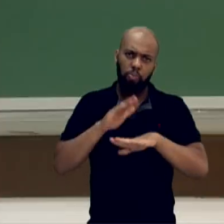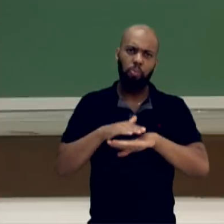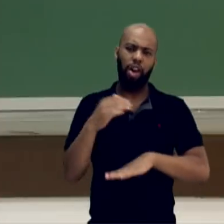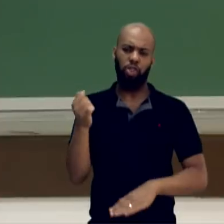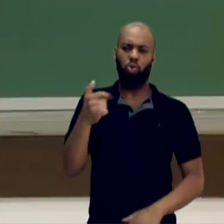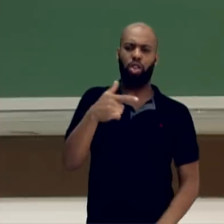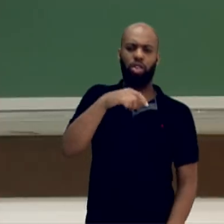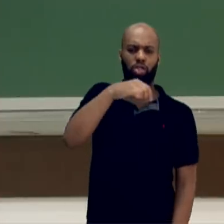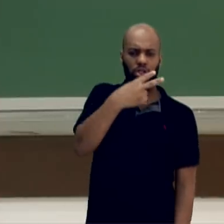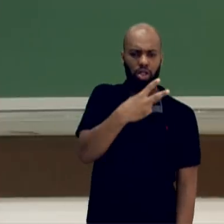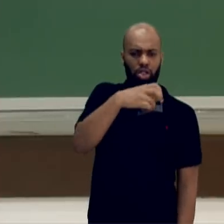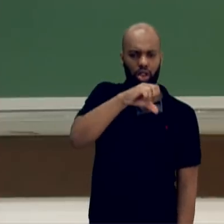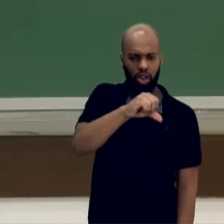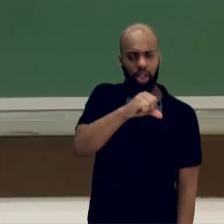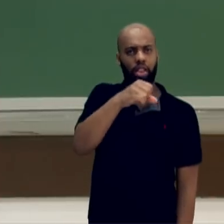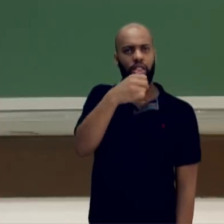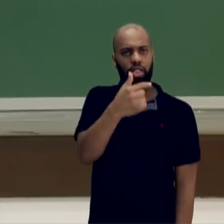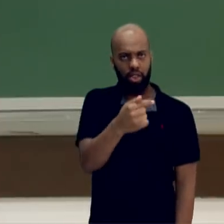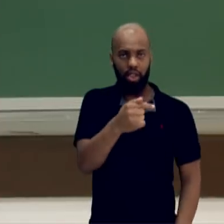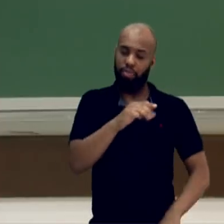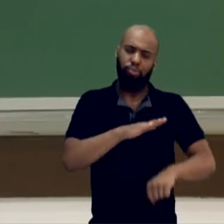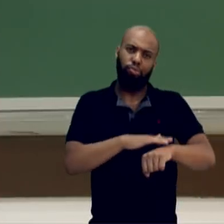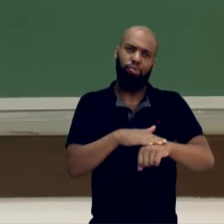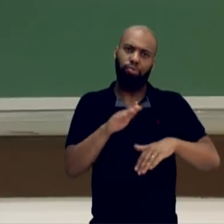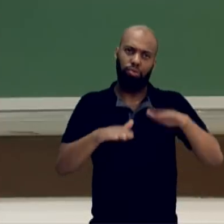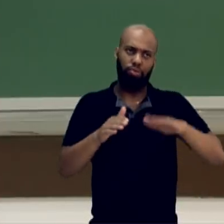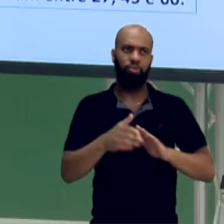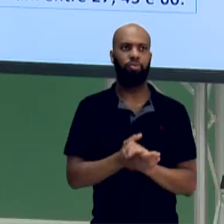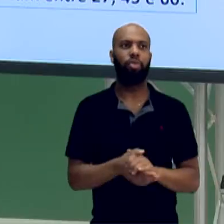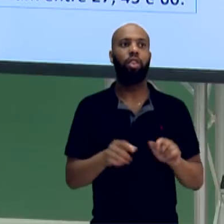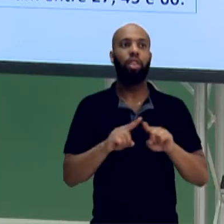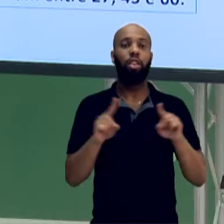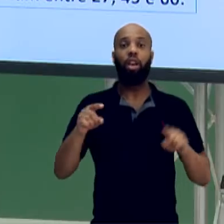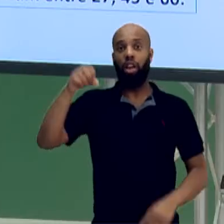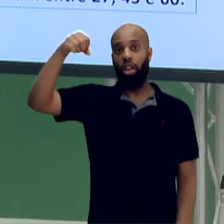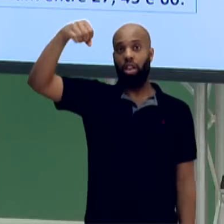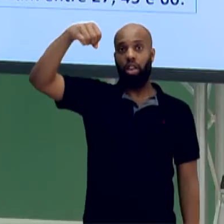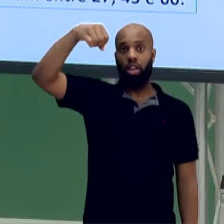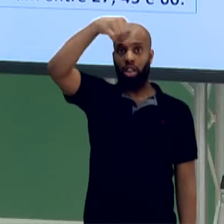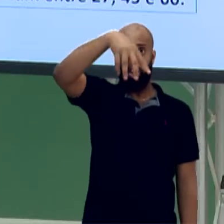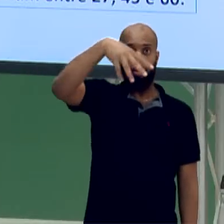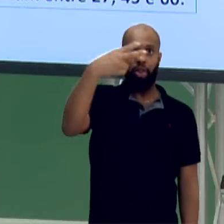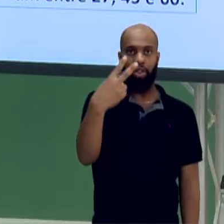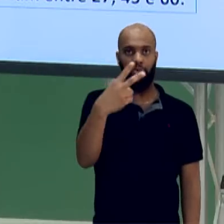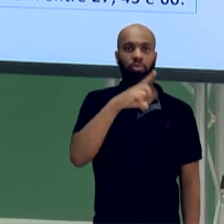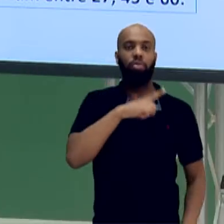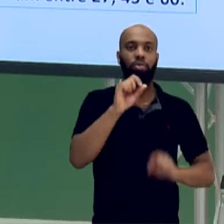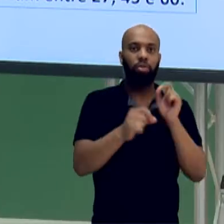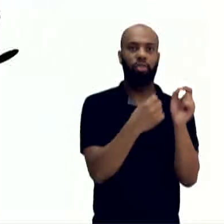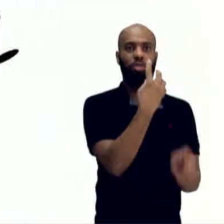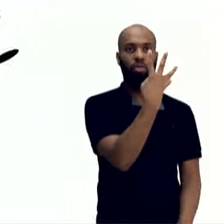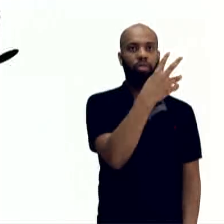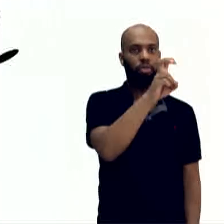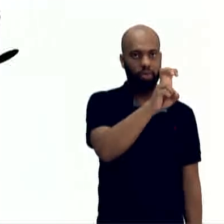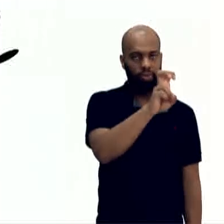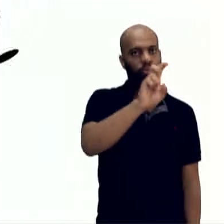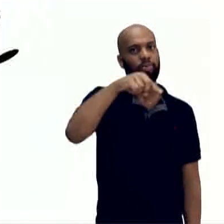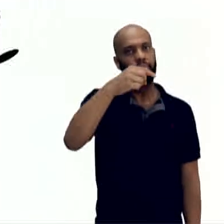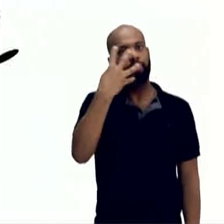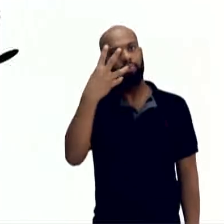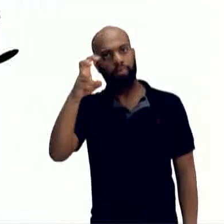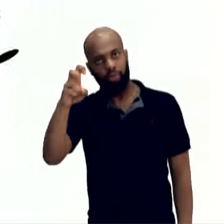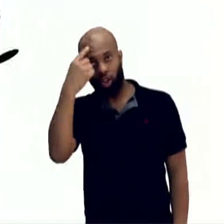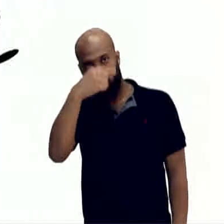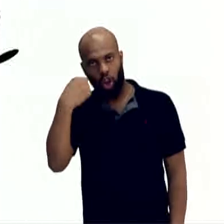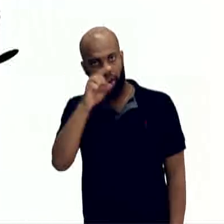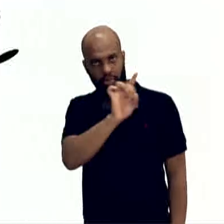297, dependendo do nosso tempo. A lâmpada 2, ela está de 45 em 45, então